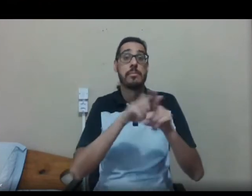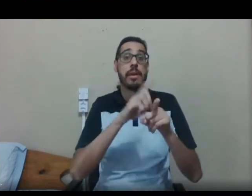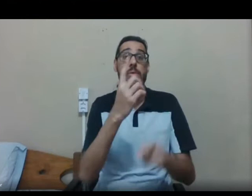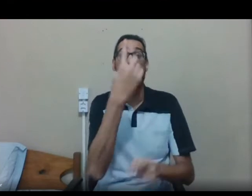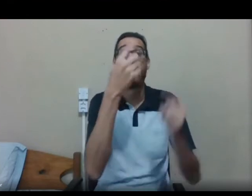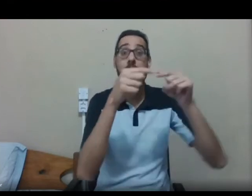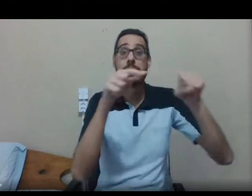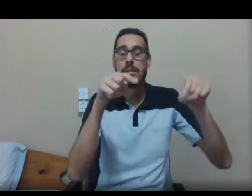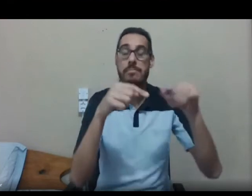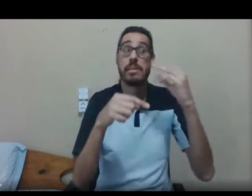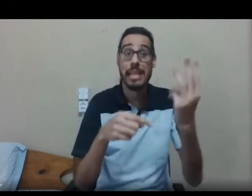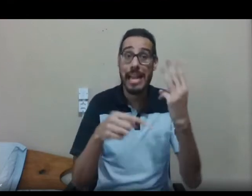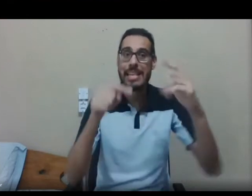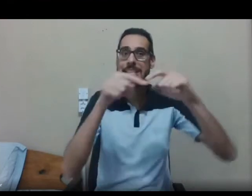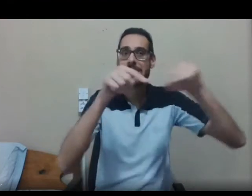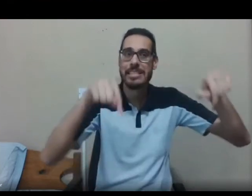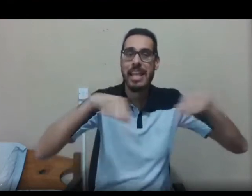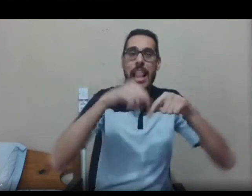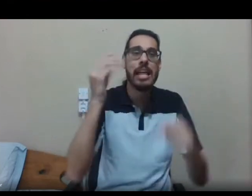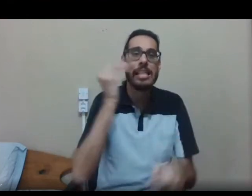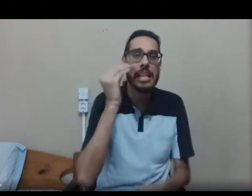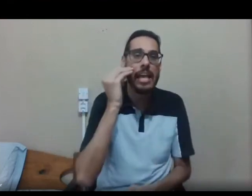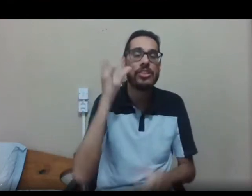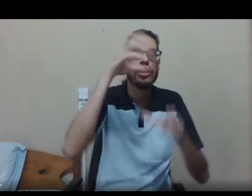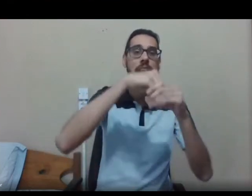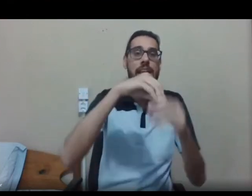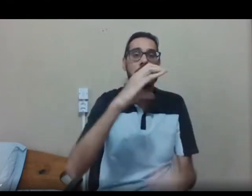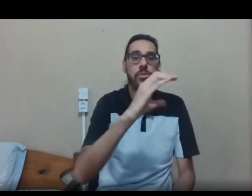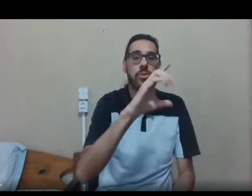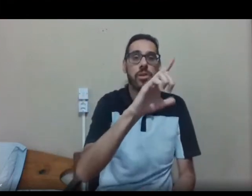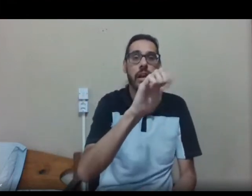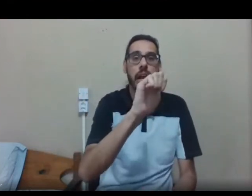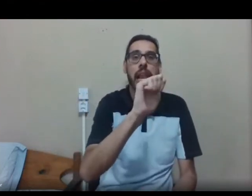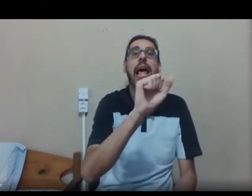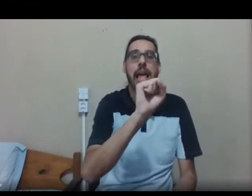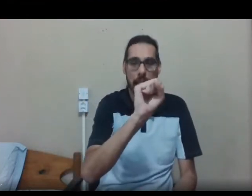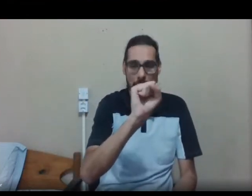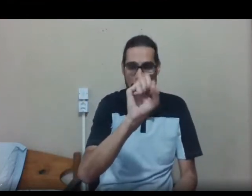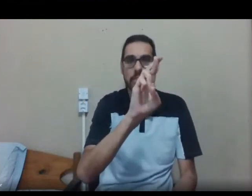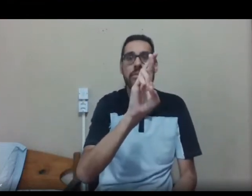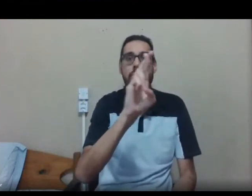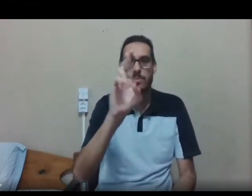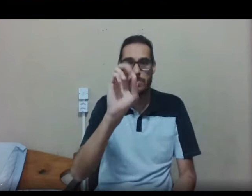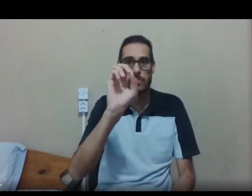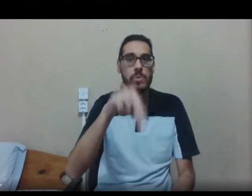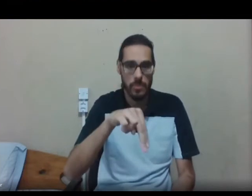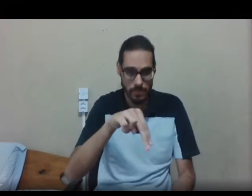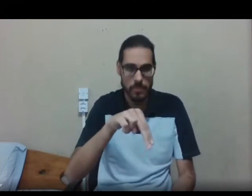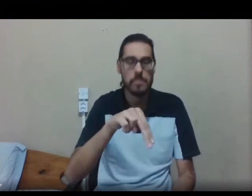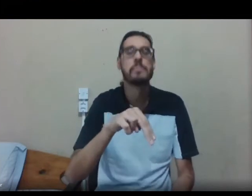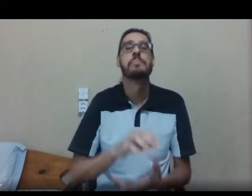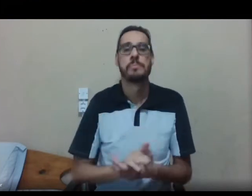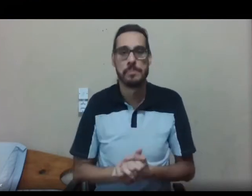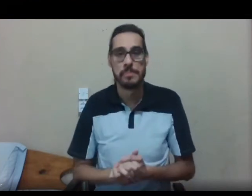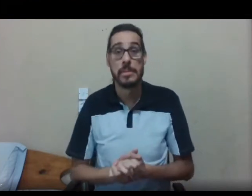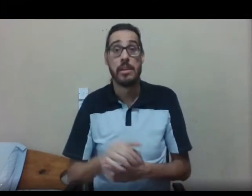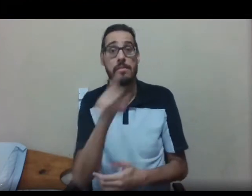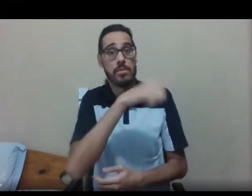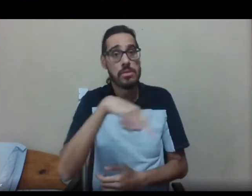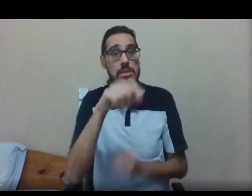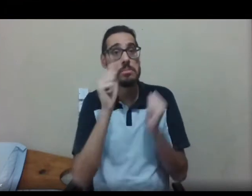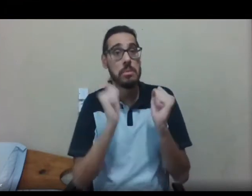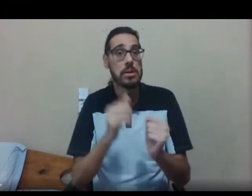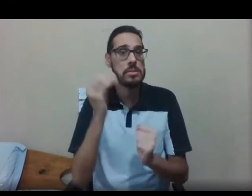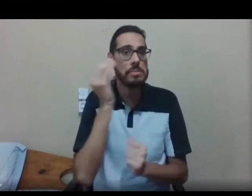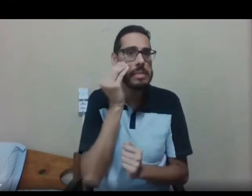no Classroom os materiais das oficinas do Meta, tá? Que trabalha nesse momento, está trabalhando